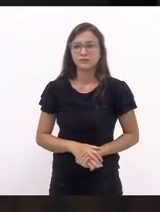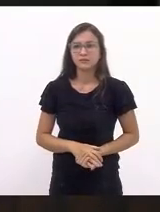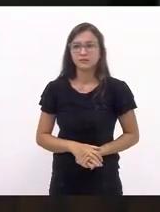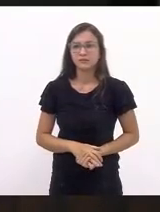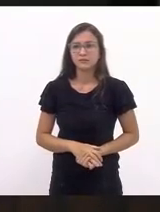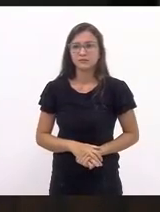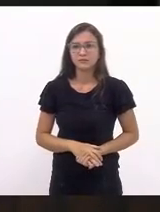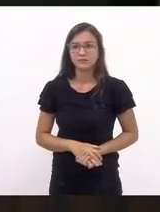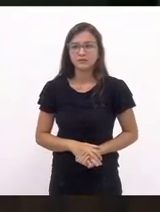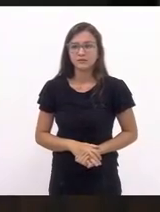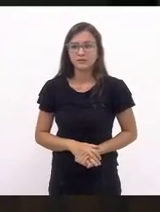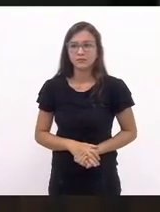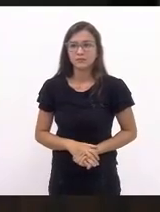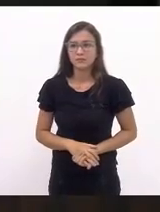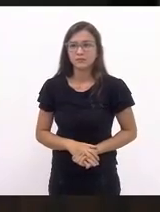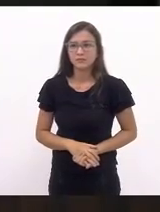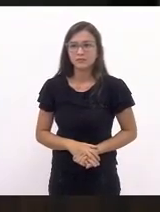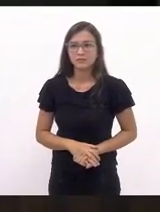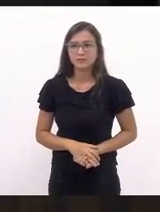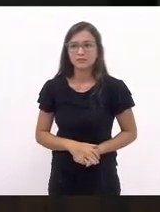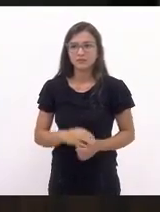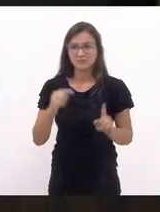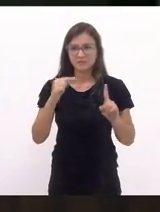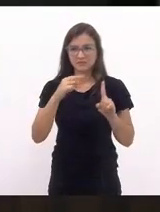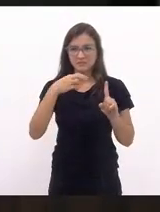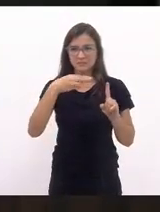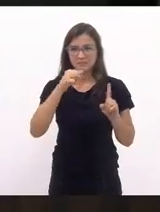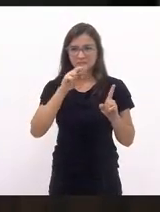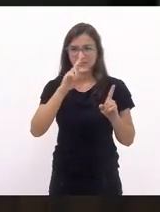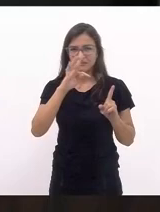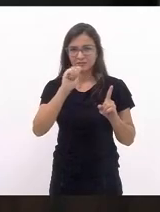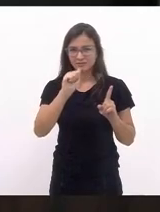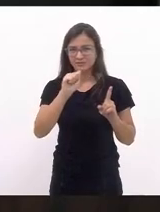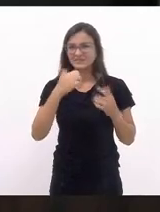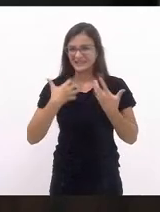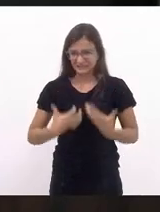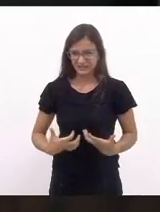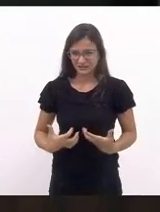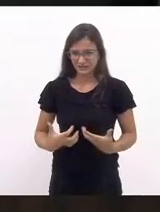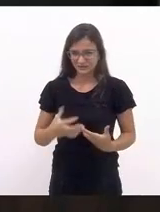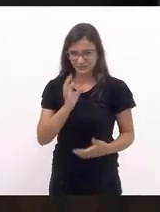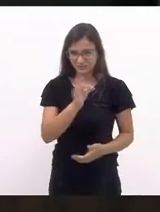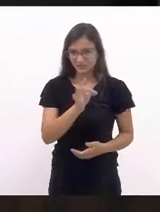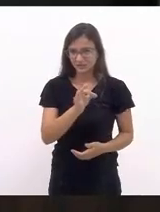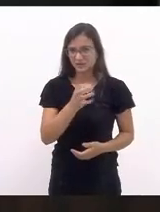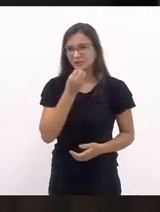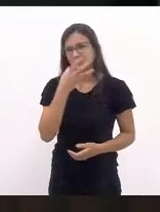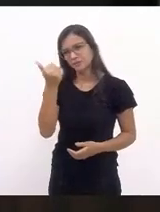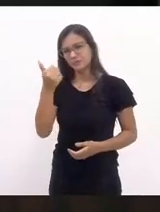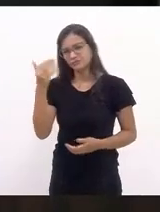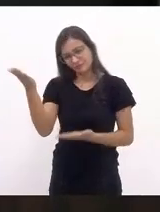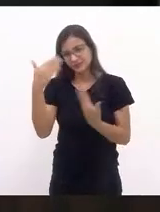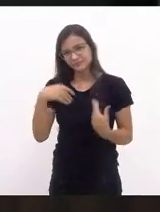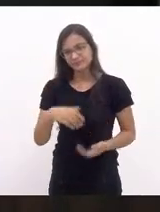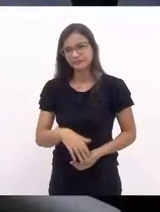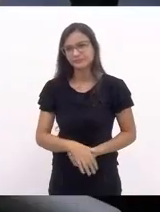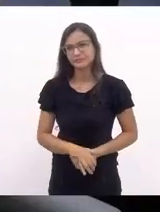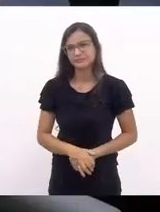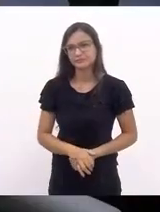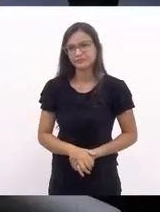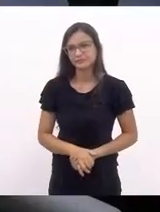corda tu tá da Mata cansada né Ah tá bom então vem por favor